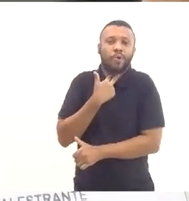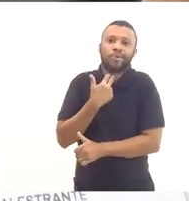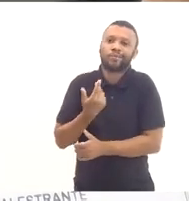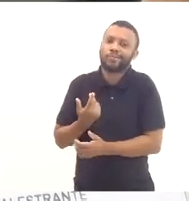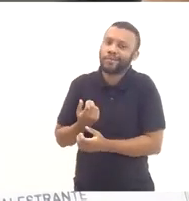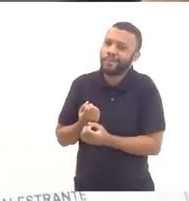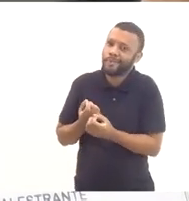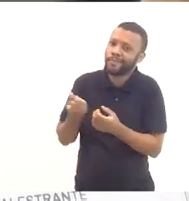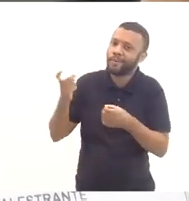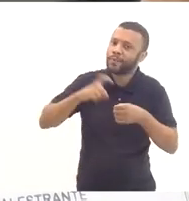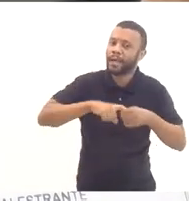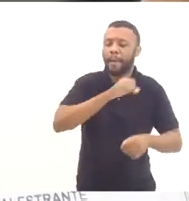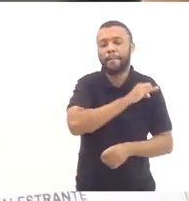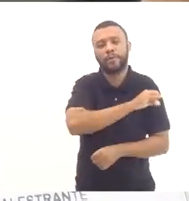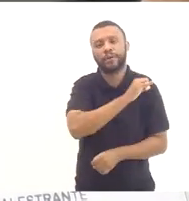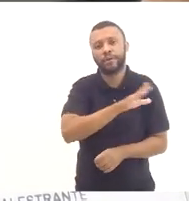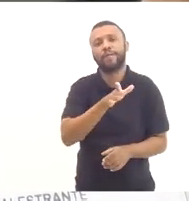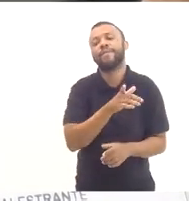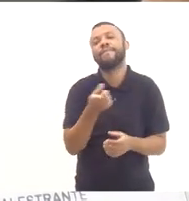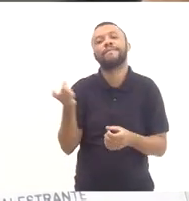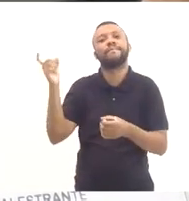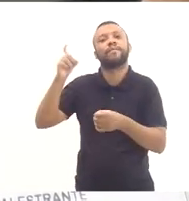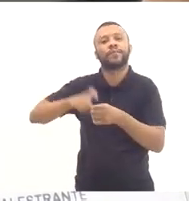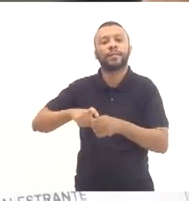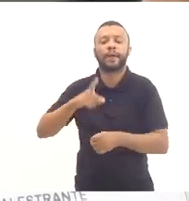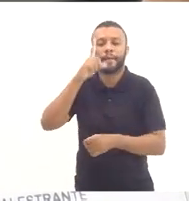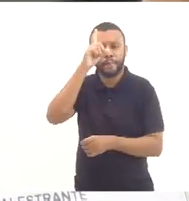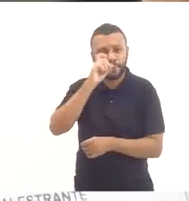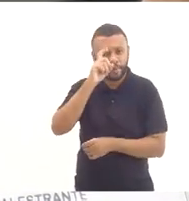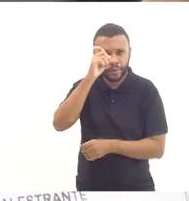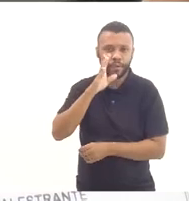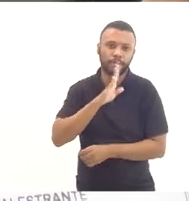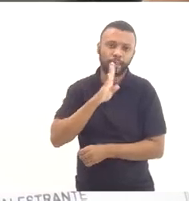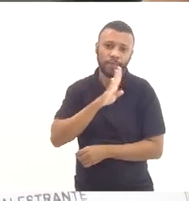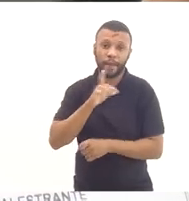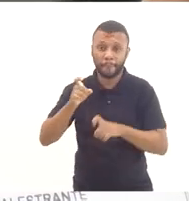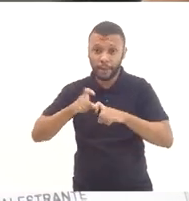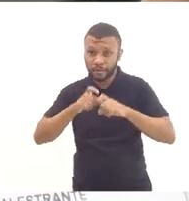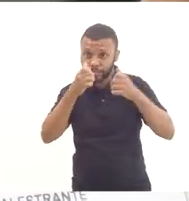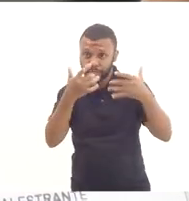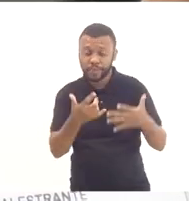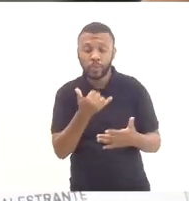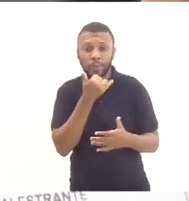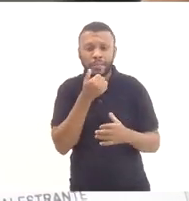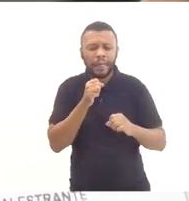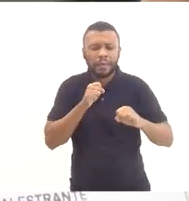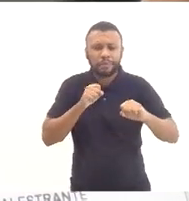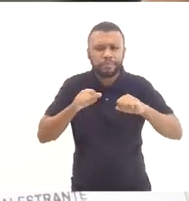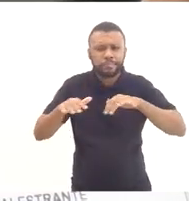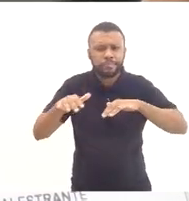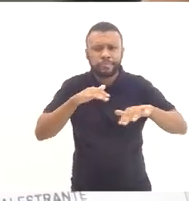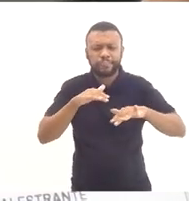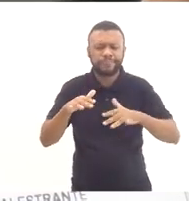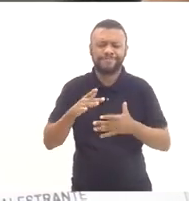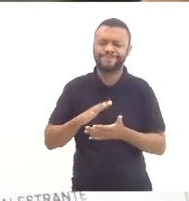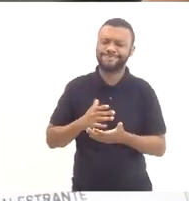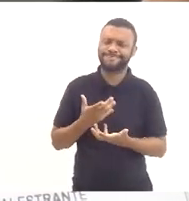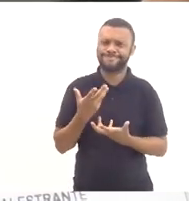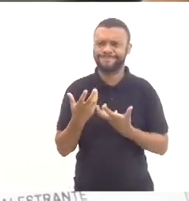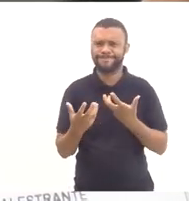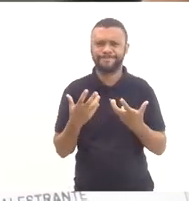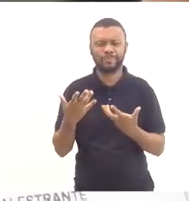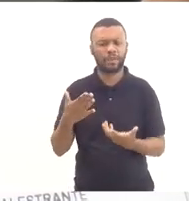em outra emergência Foi numa mais perto do hotel Aí a médica que me atendeu falou assim nossa ele tá com movimento na língua que tá